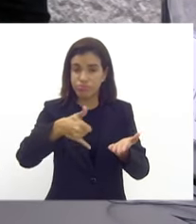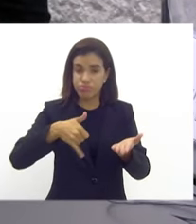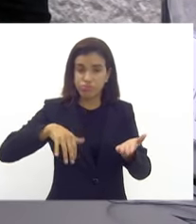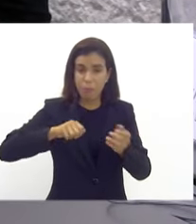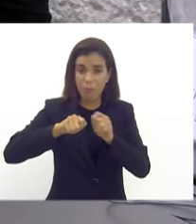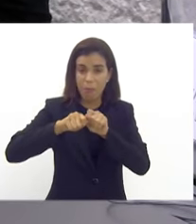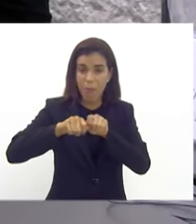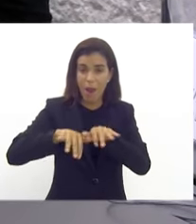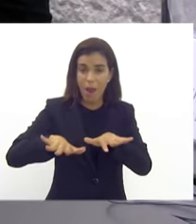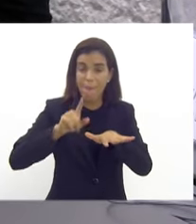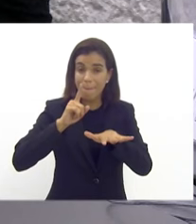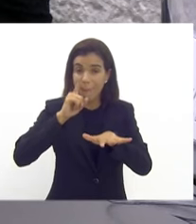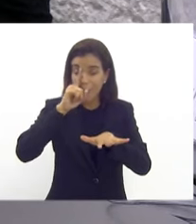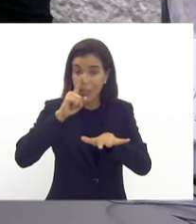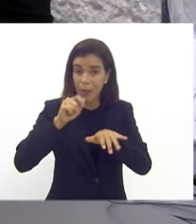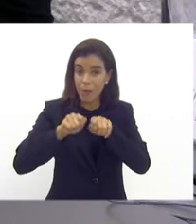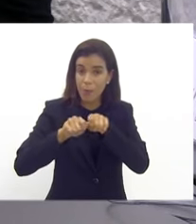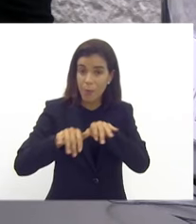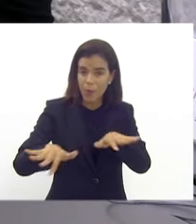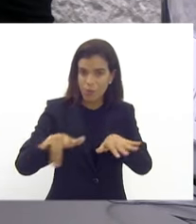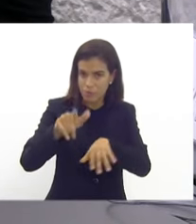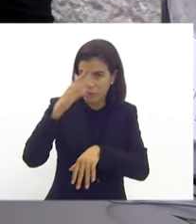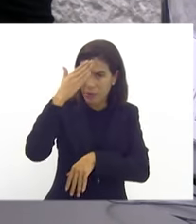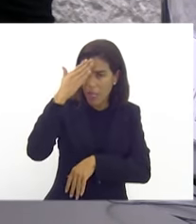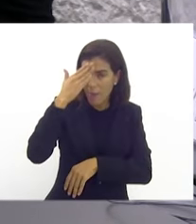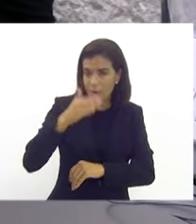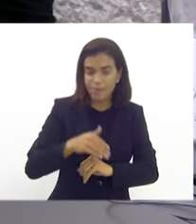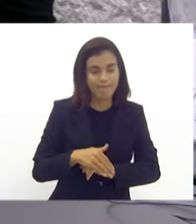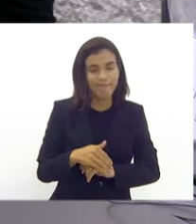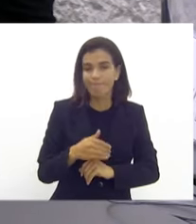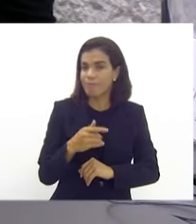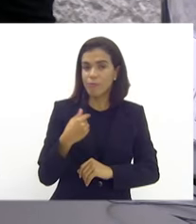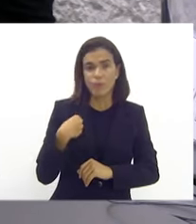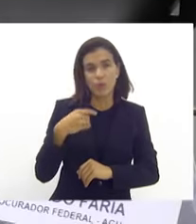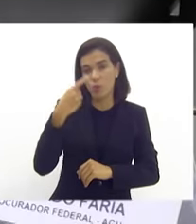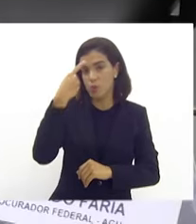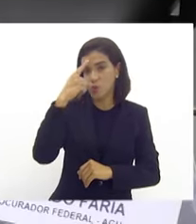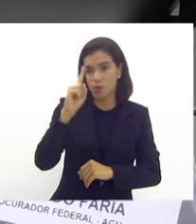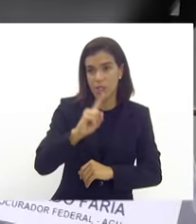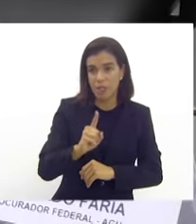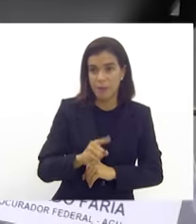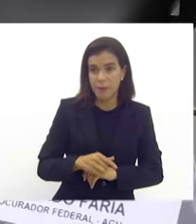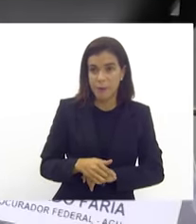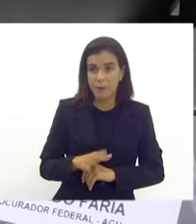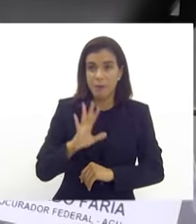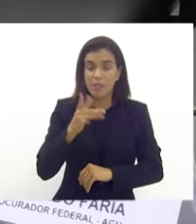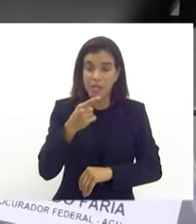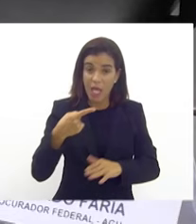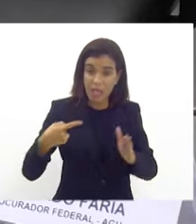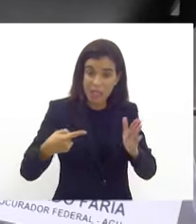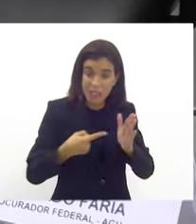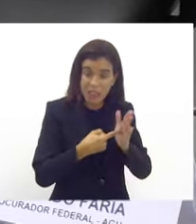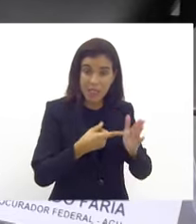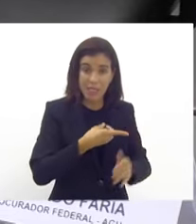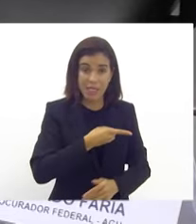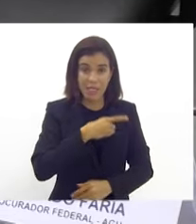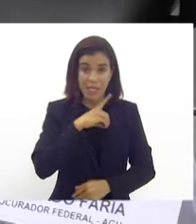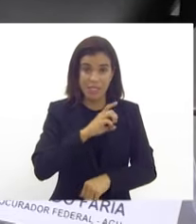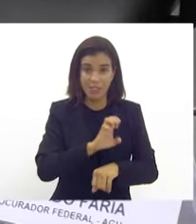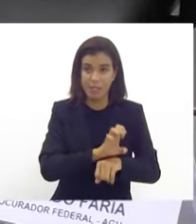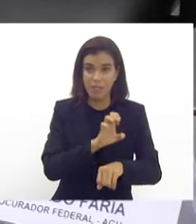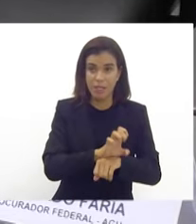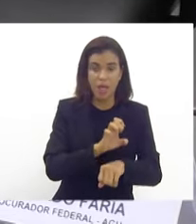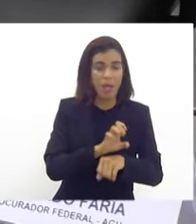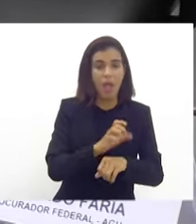perigo de vazamento o senhor tem ciência disso Deputado não tem mas se ele encaminhou a denuncia a delegacia estadual ela não